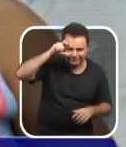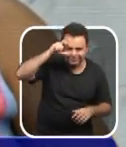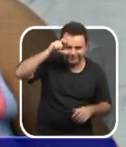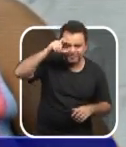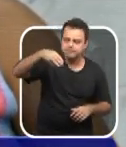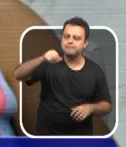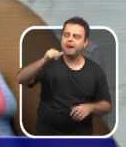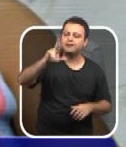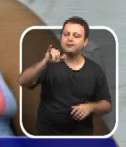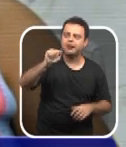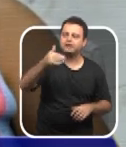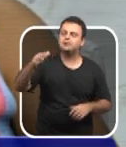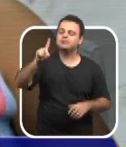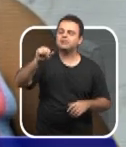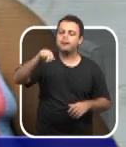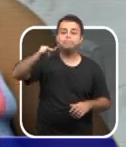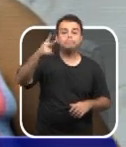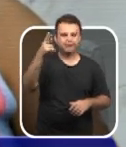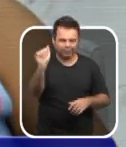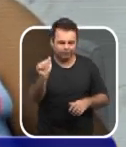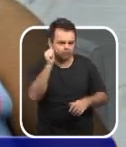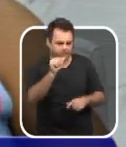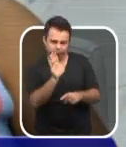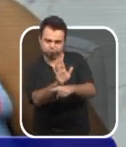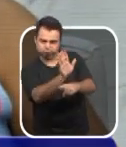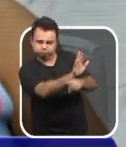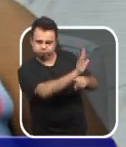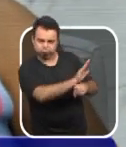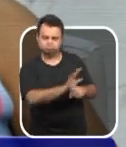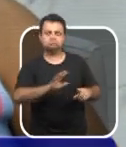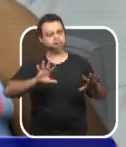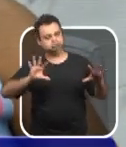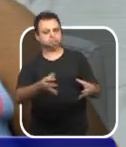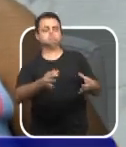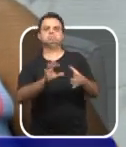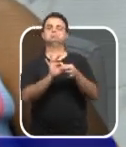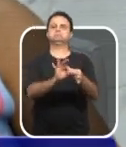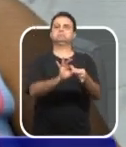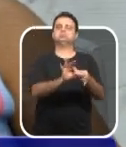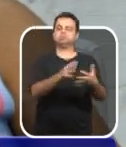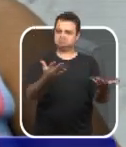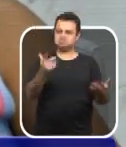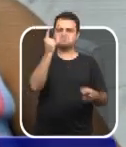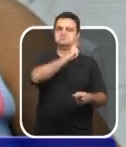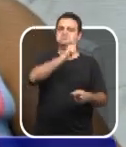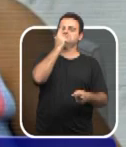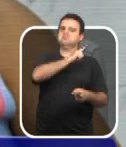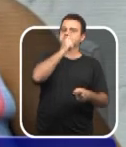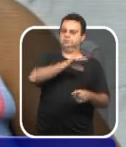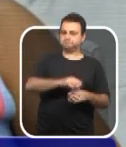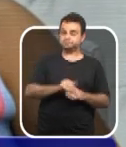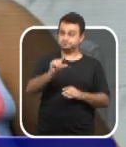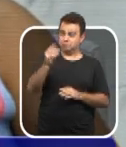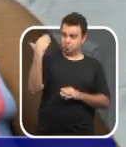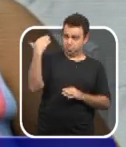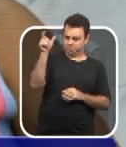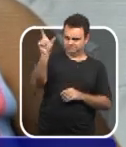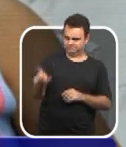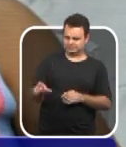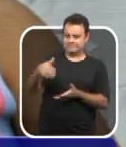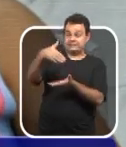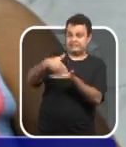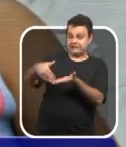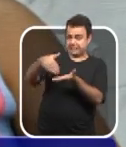políticas públicas que atendam ao agressor também seja fortalecida. Recentemente, tive conversa com a